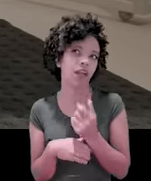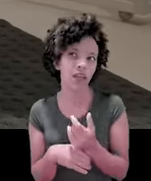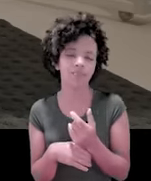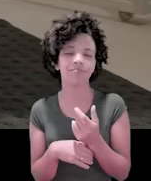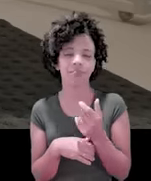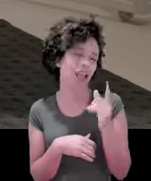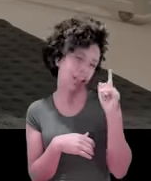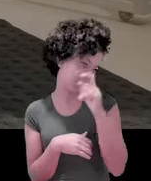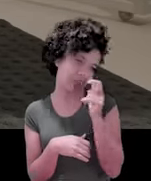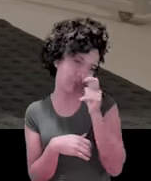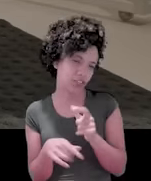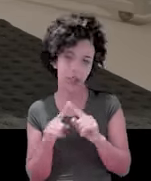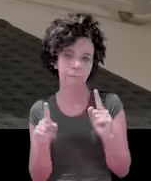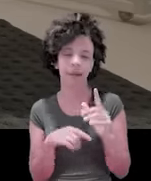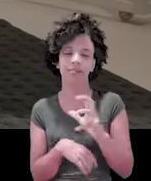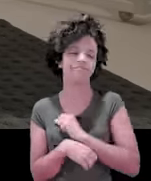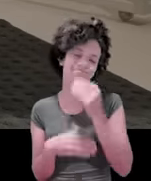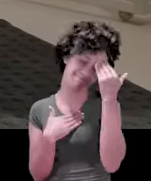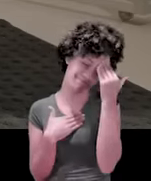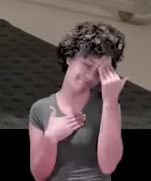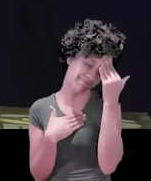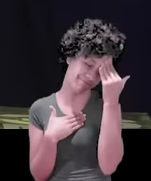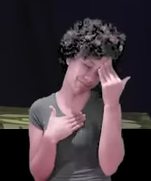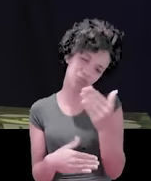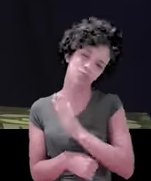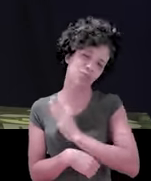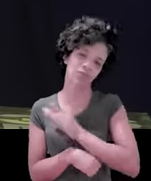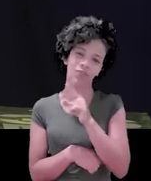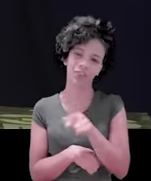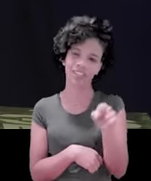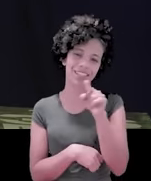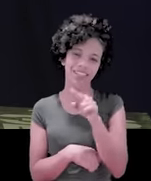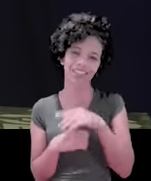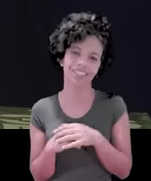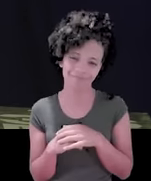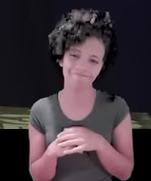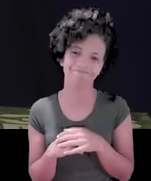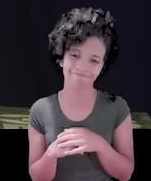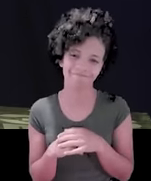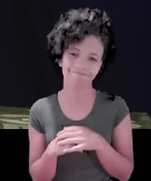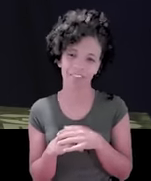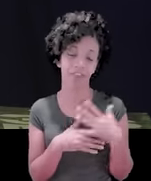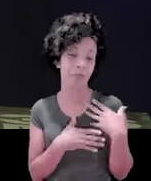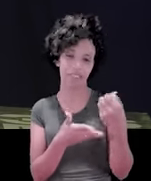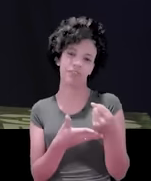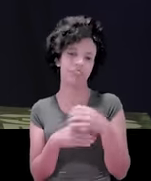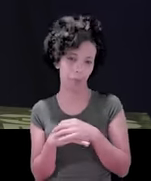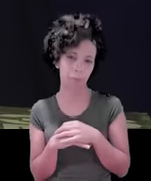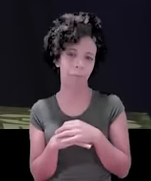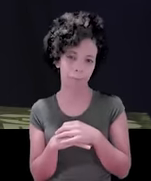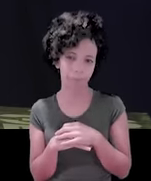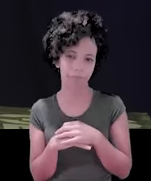Difícil eles assistam a família Tavares Eu amo vocês de coração vocês foram como a salvação